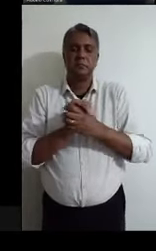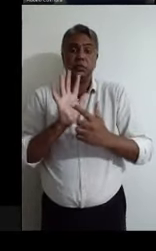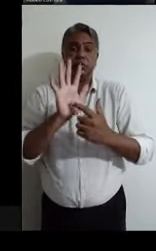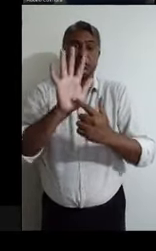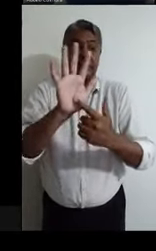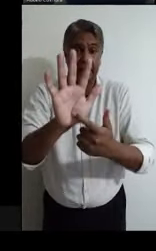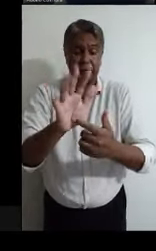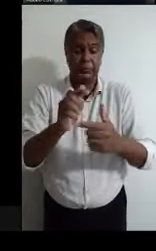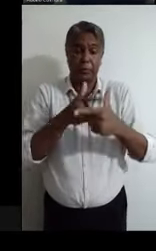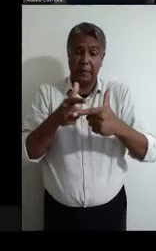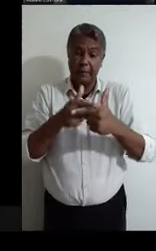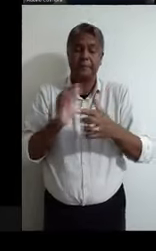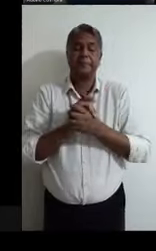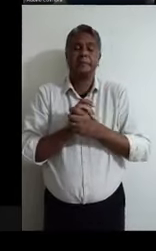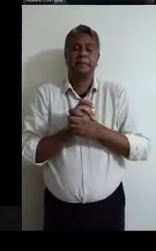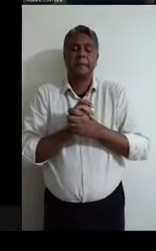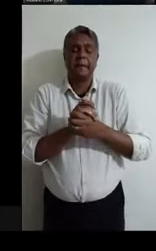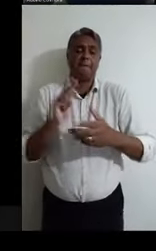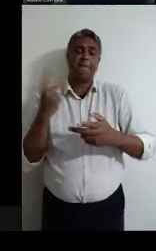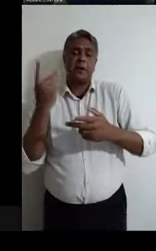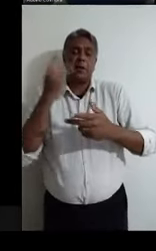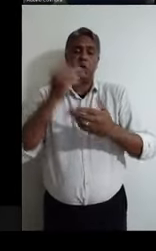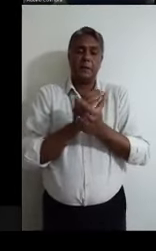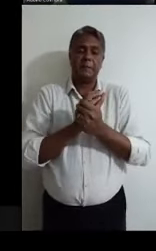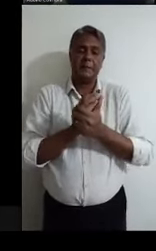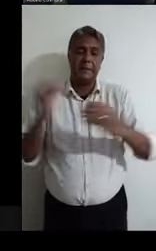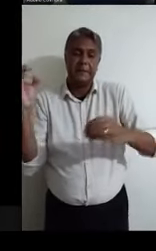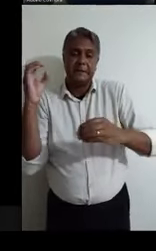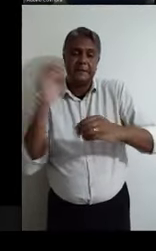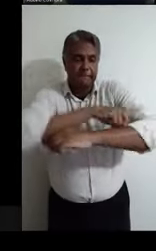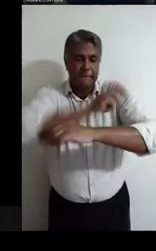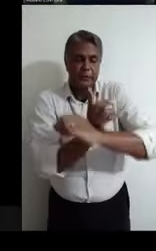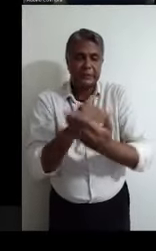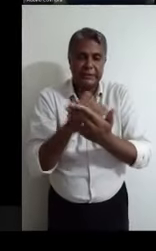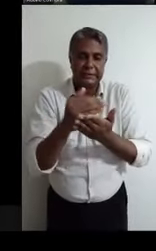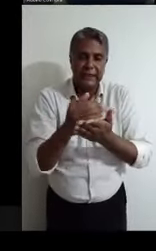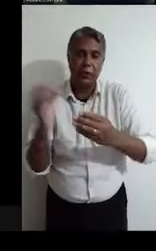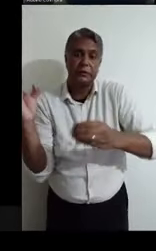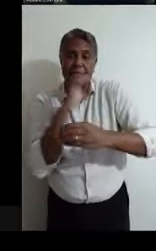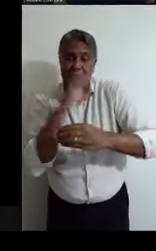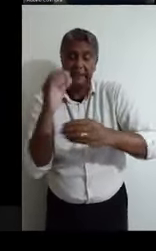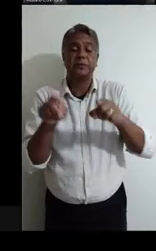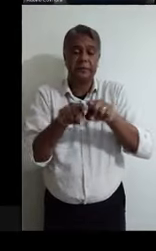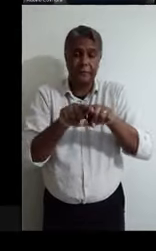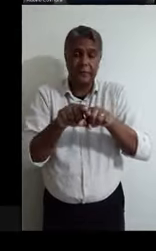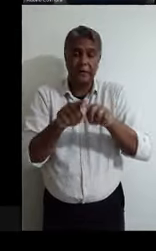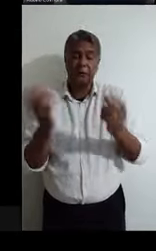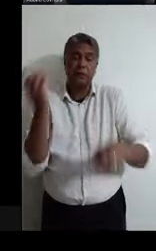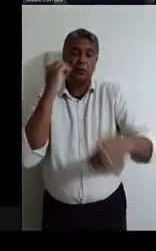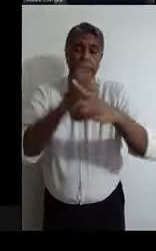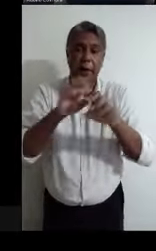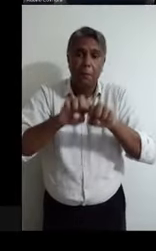no enunciado, o valor da velocidade inicial e da aceleração, e vou ter para esse movimento, uma